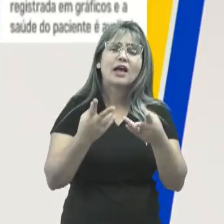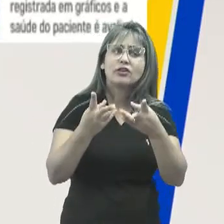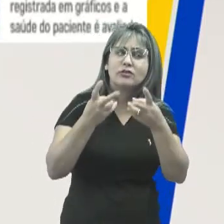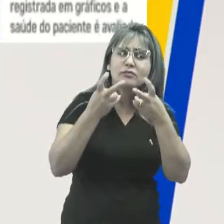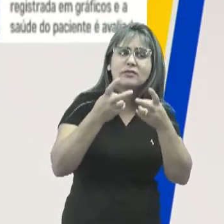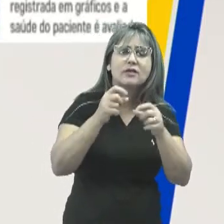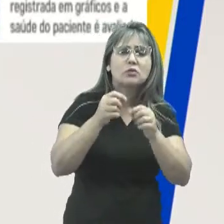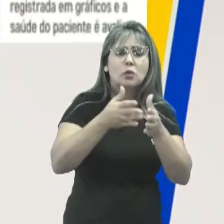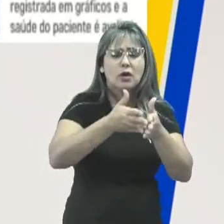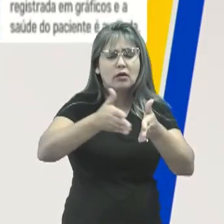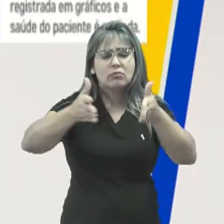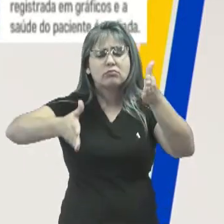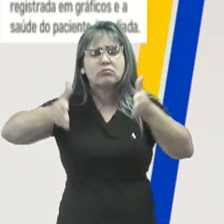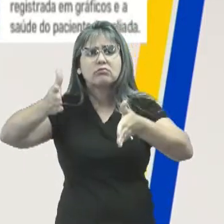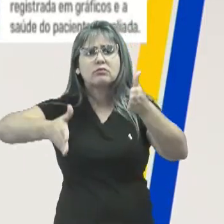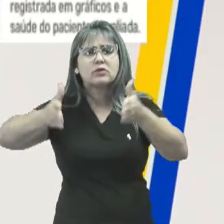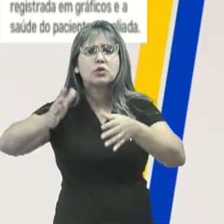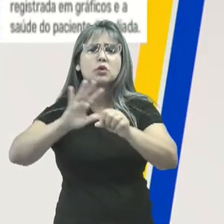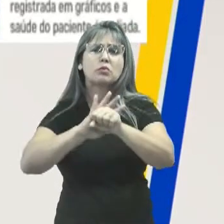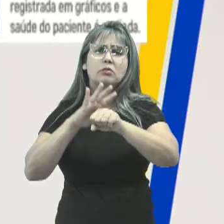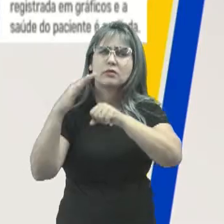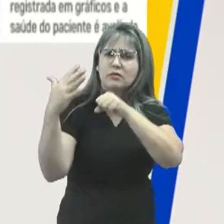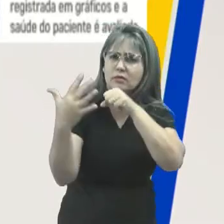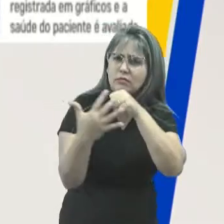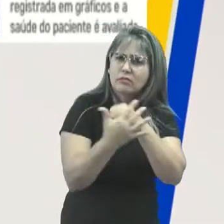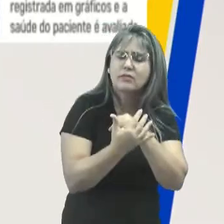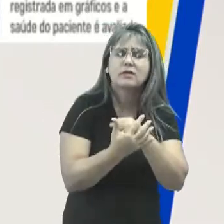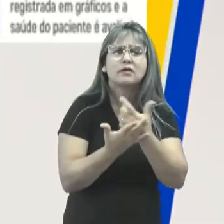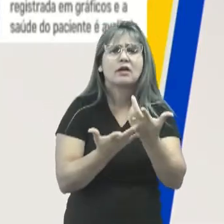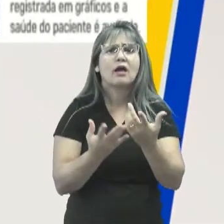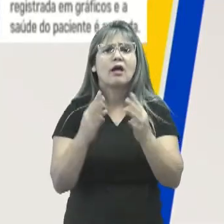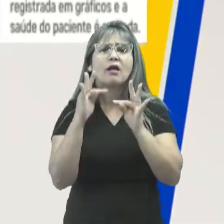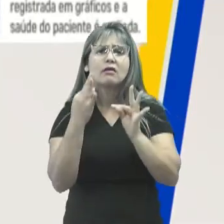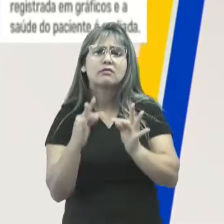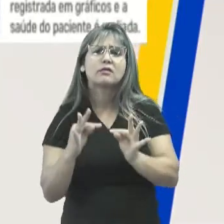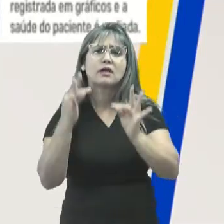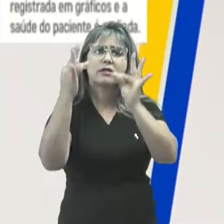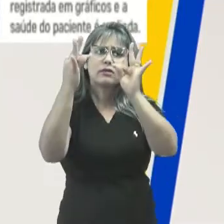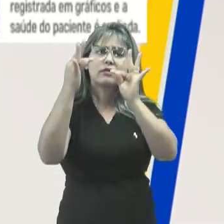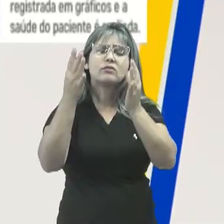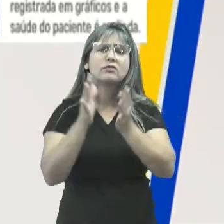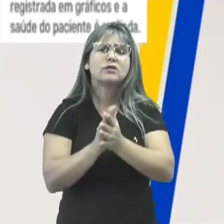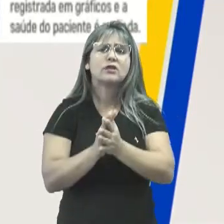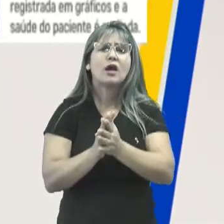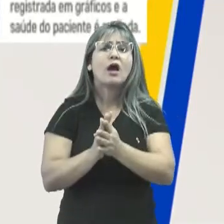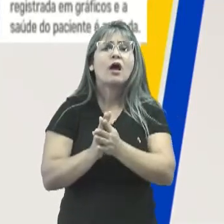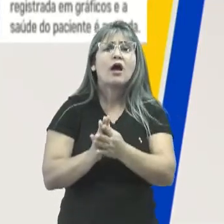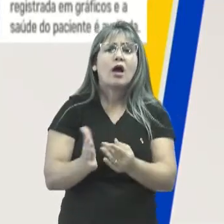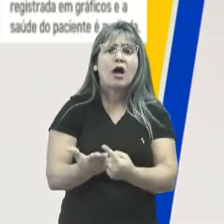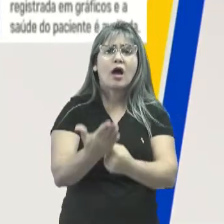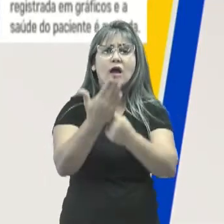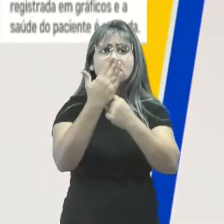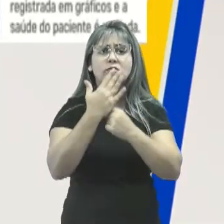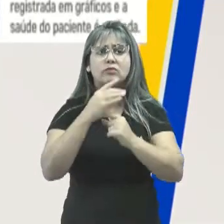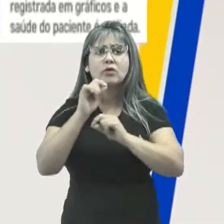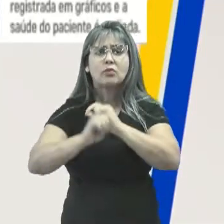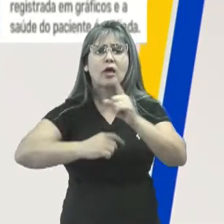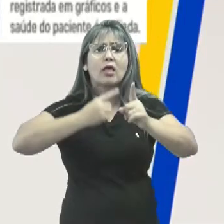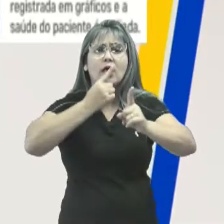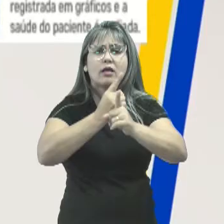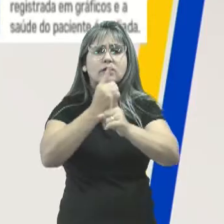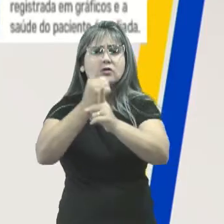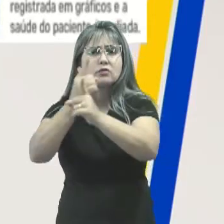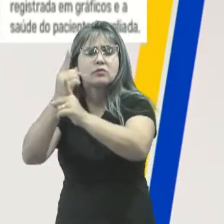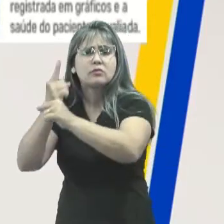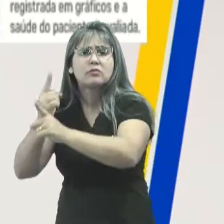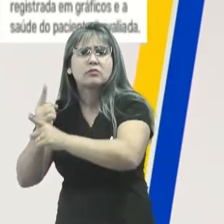vezes atrasados. Né? Então, o homem procurou ali buscar agilizar esses resultados para que ele pudesse chegar ao diagnóstico de algumas doenças. No caso